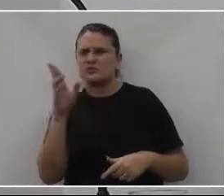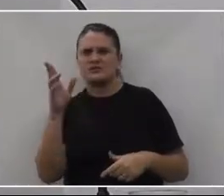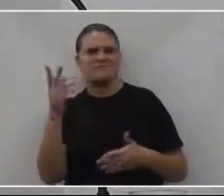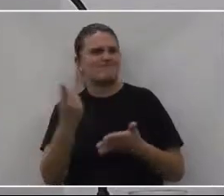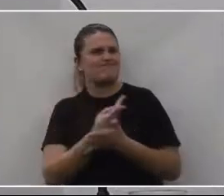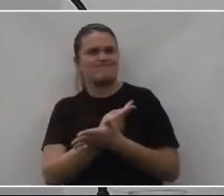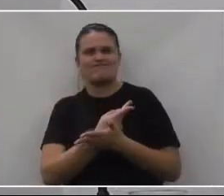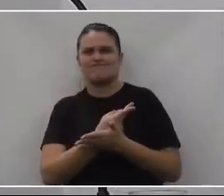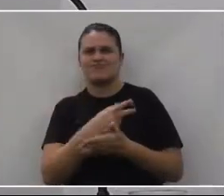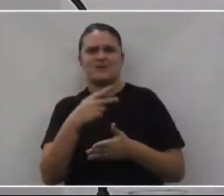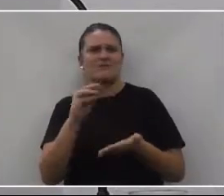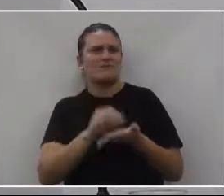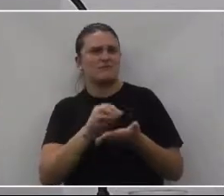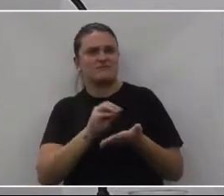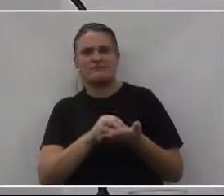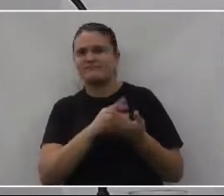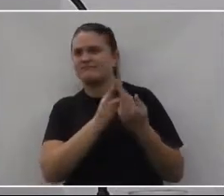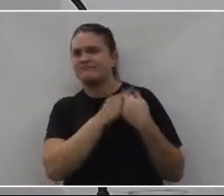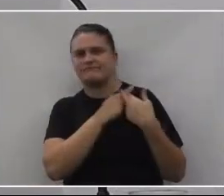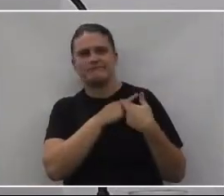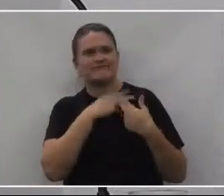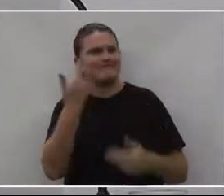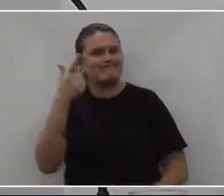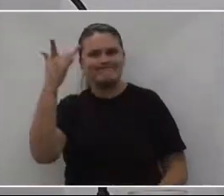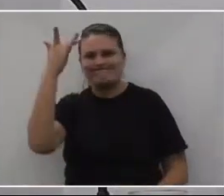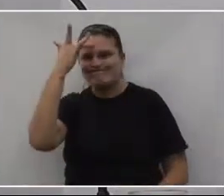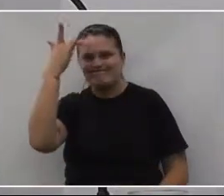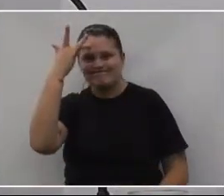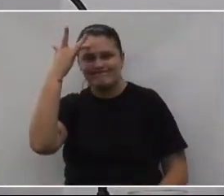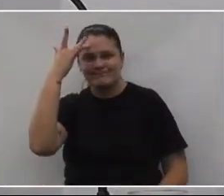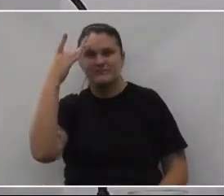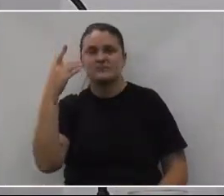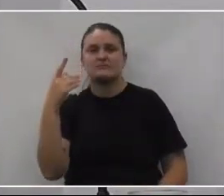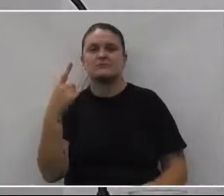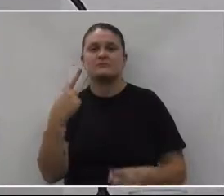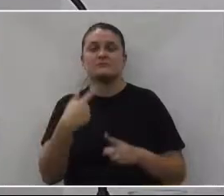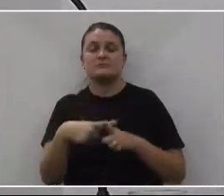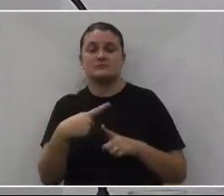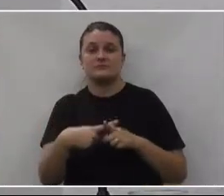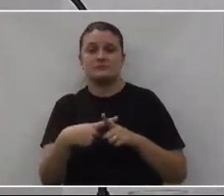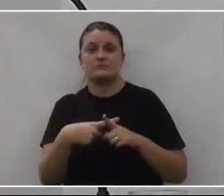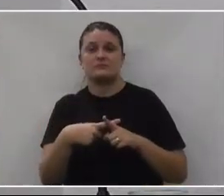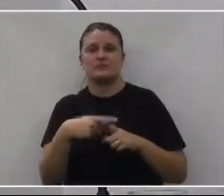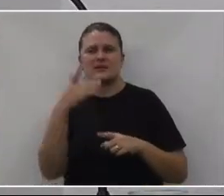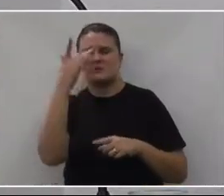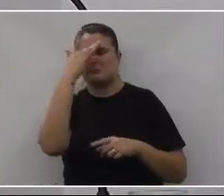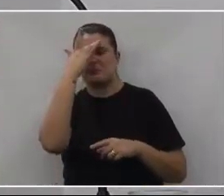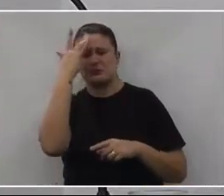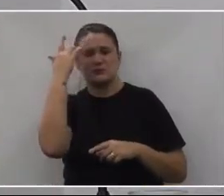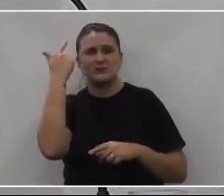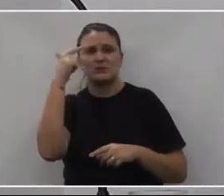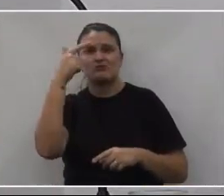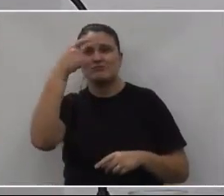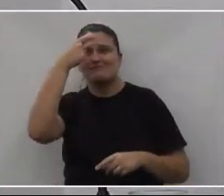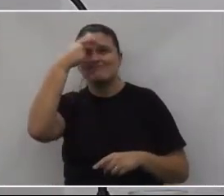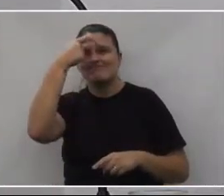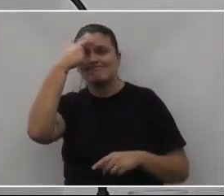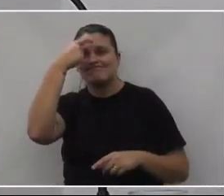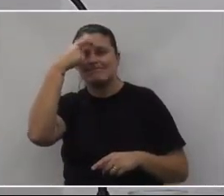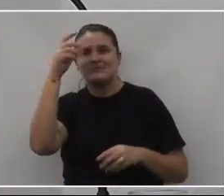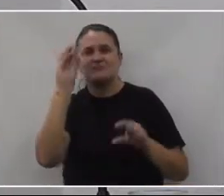indevido, irresponsável, inconsequente e de forma prematura de